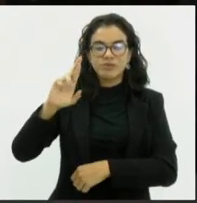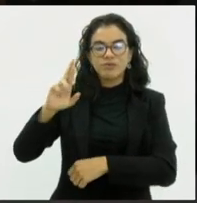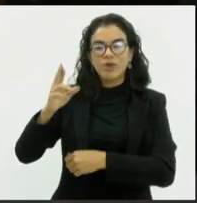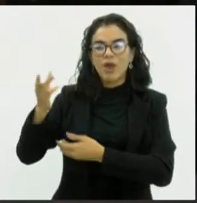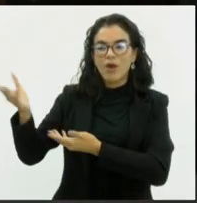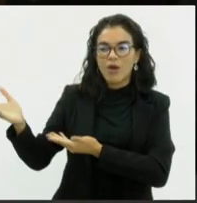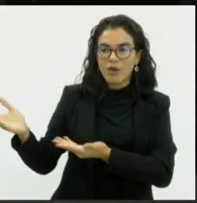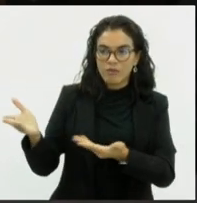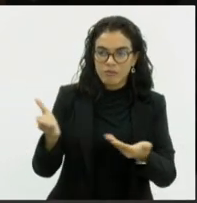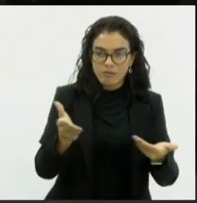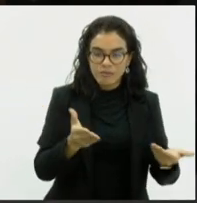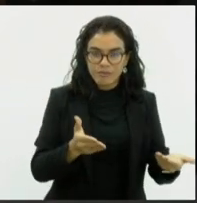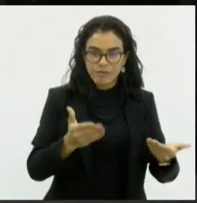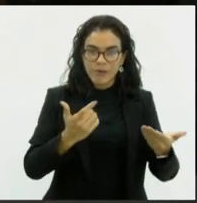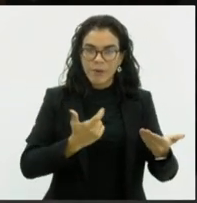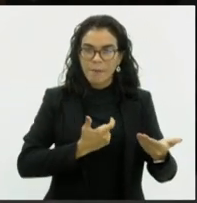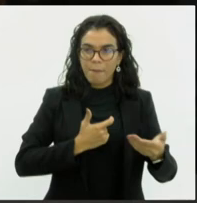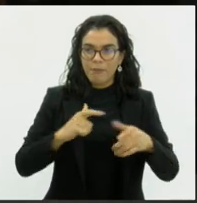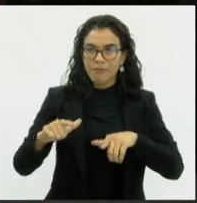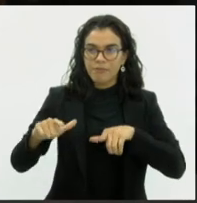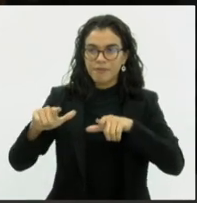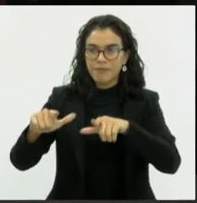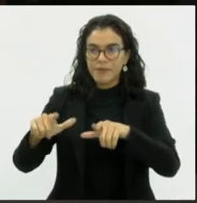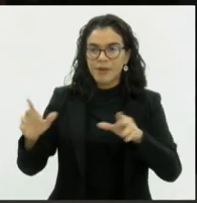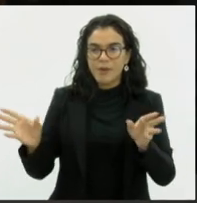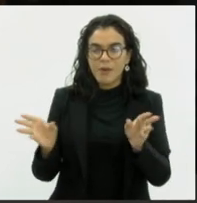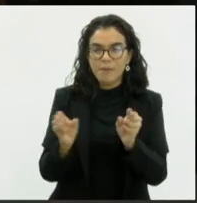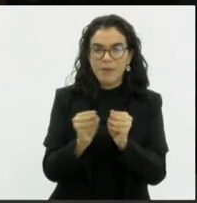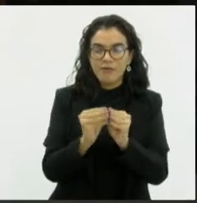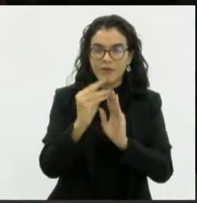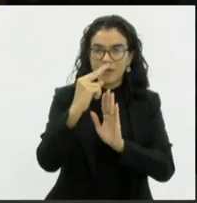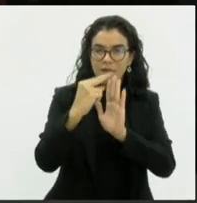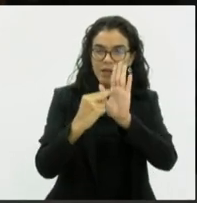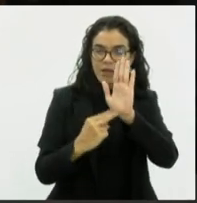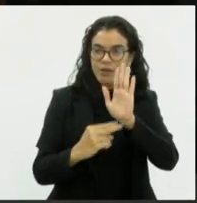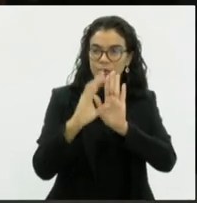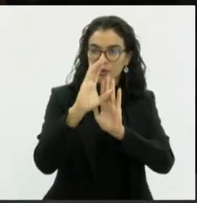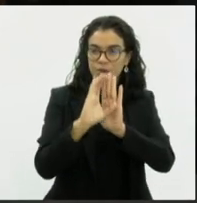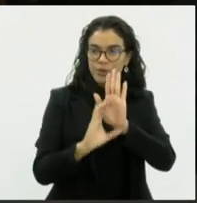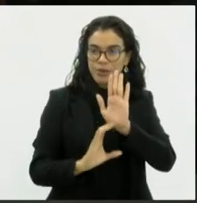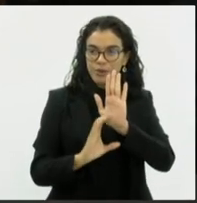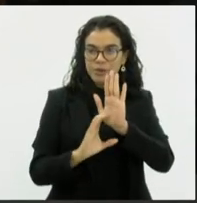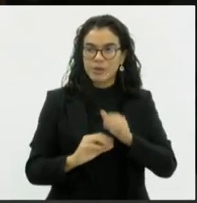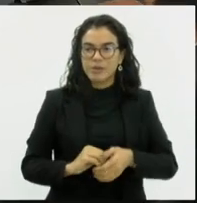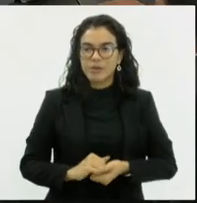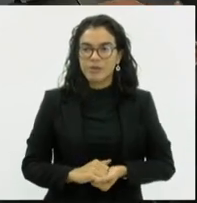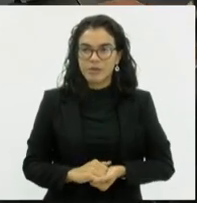chamadas homenageadas e uma breve leitura de seus currículos.